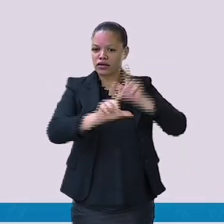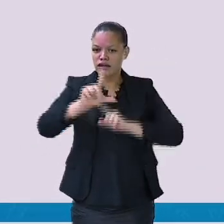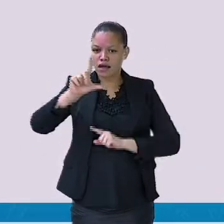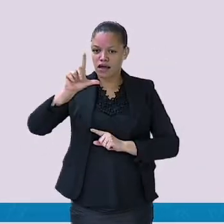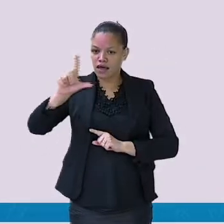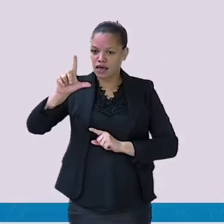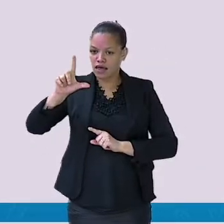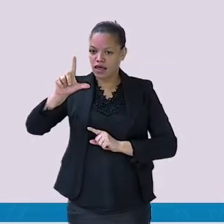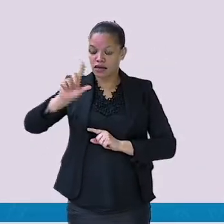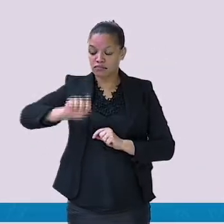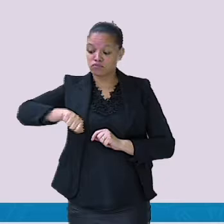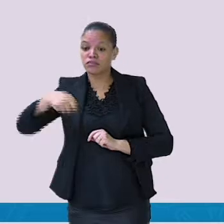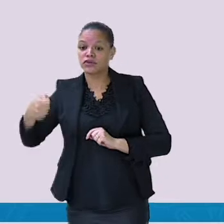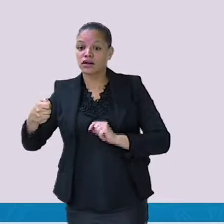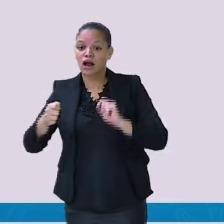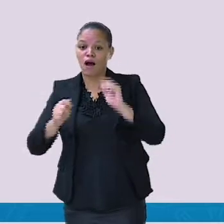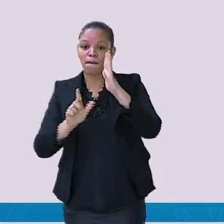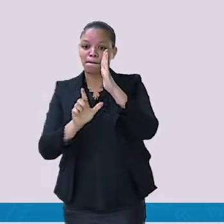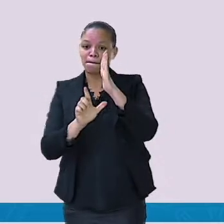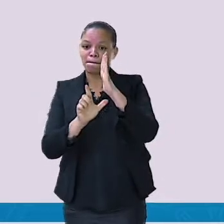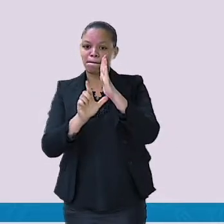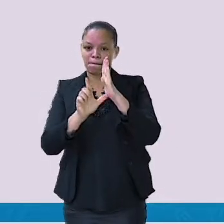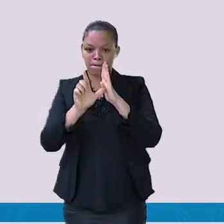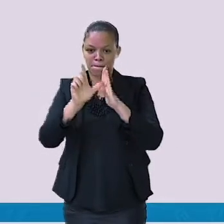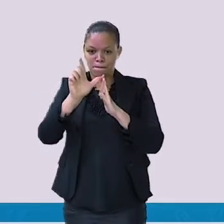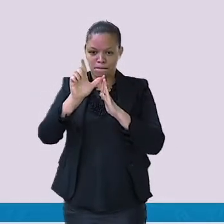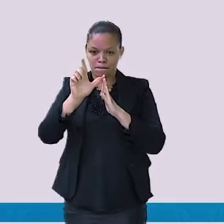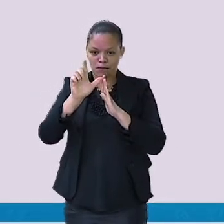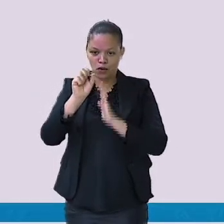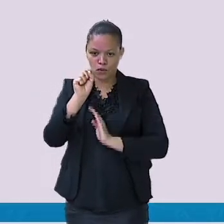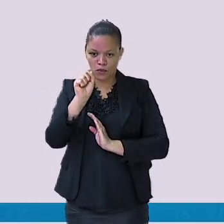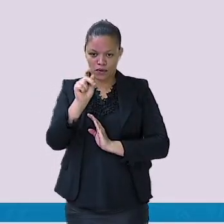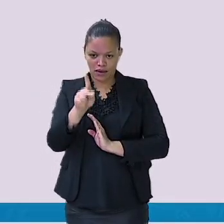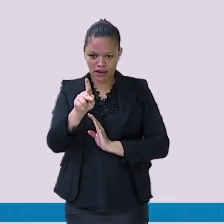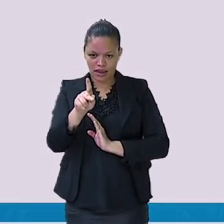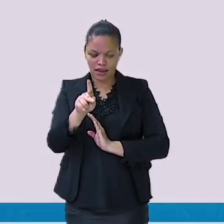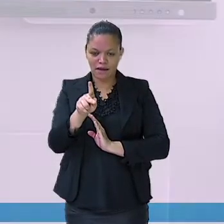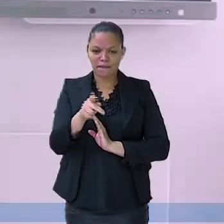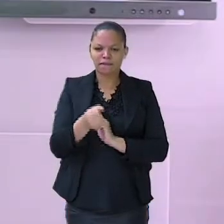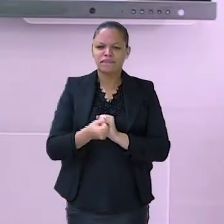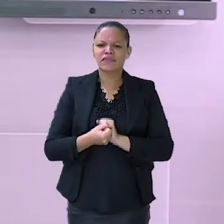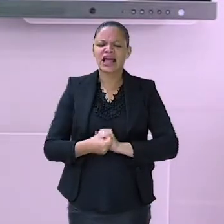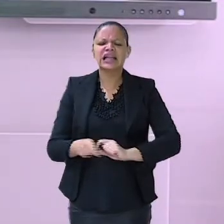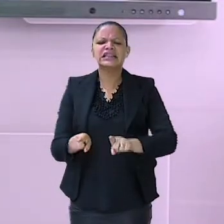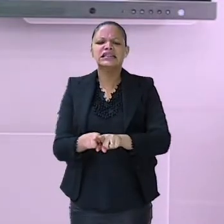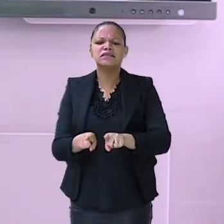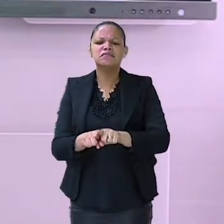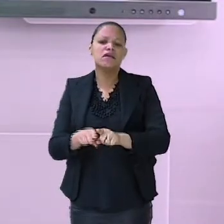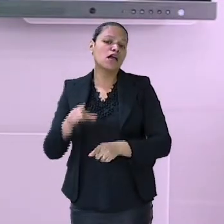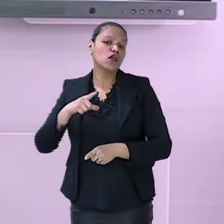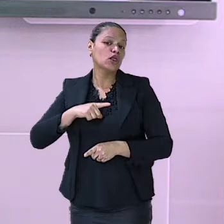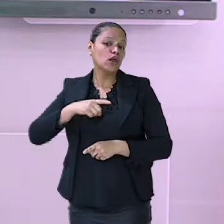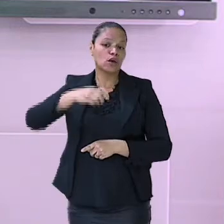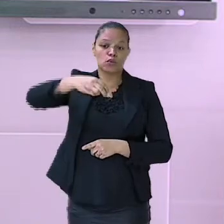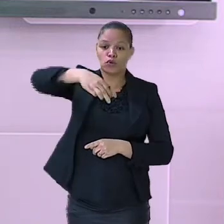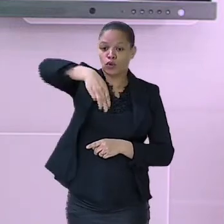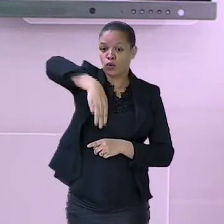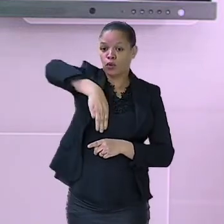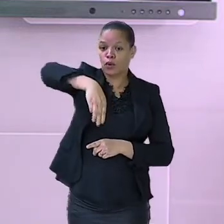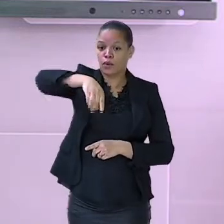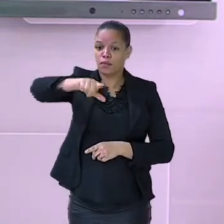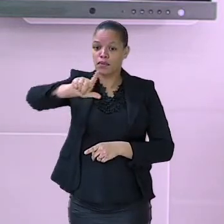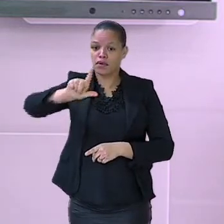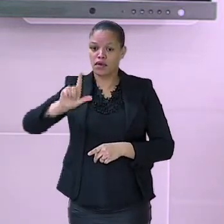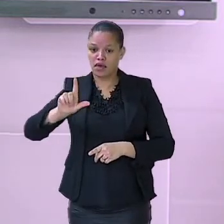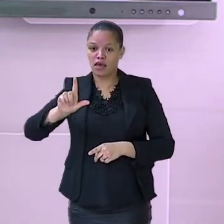capacidade mais utilizada é o mililitro. Nós costumamos ouvir como ml, ok? Então, nós estamos